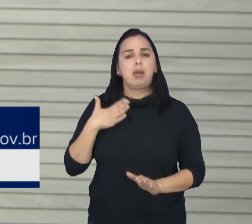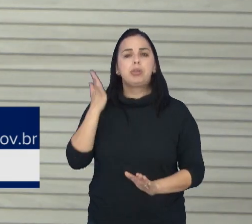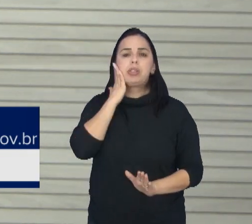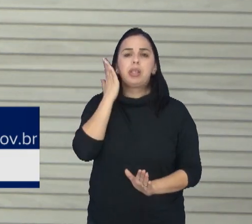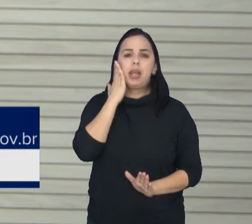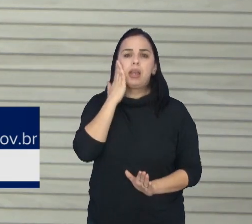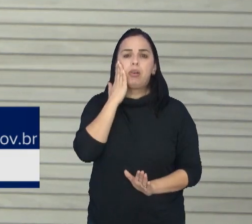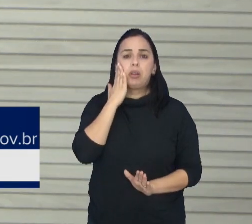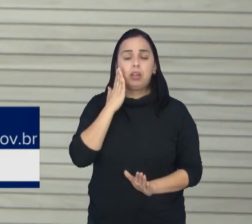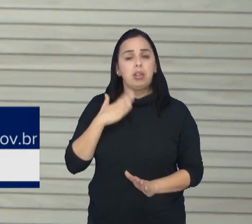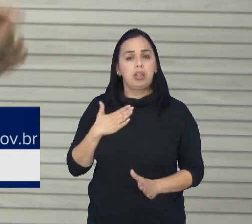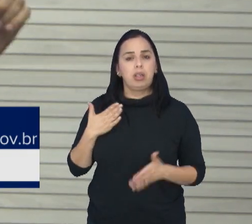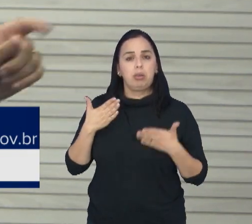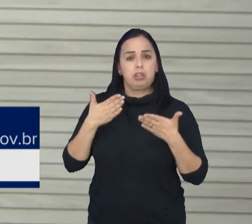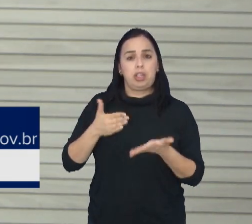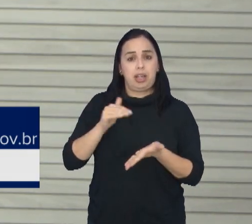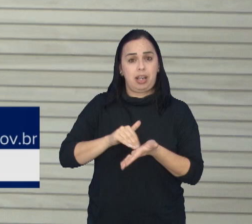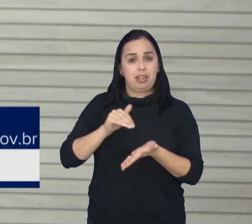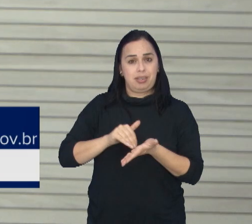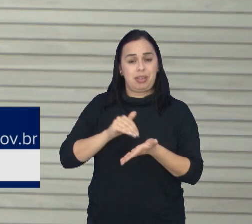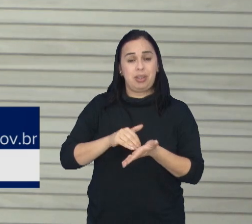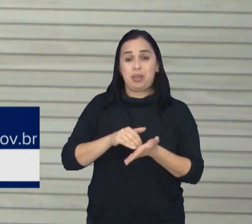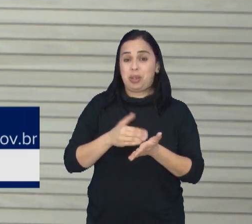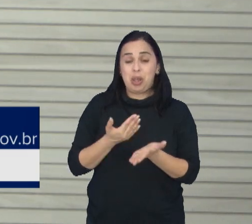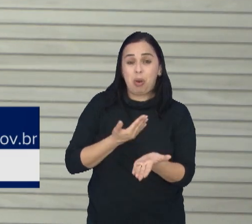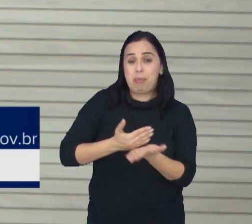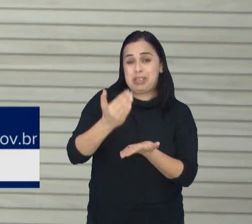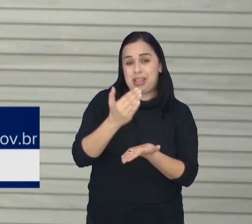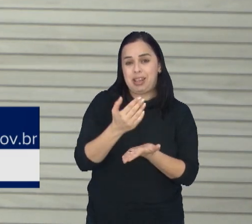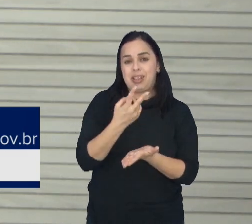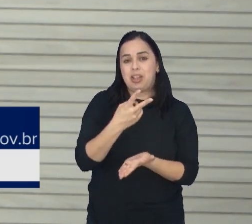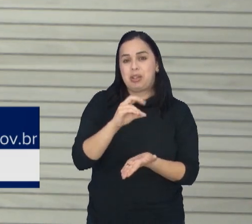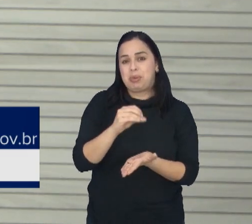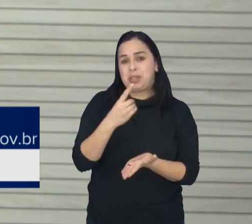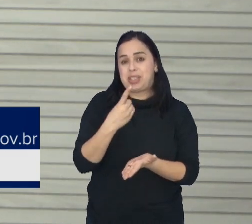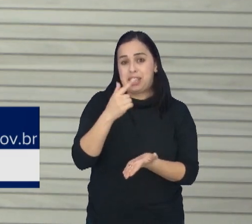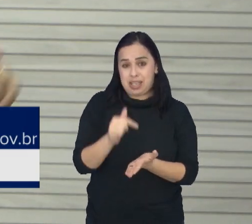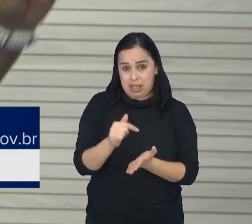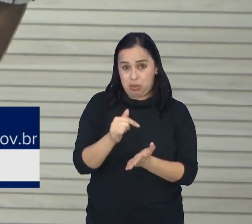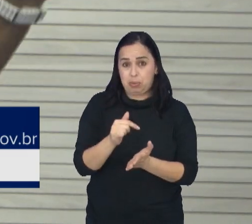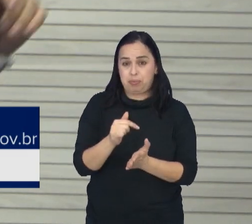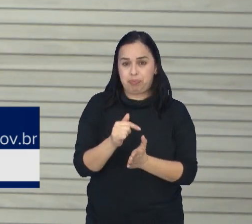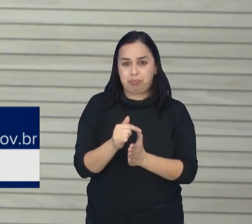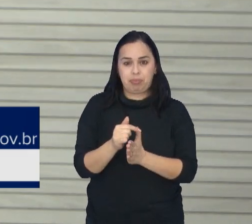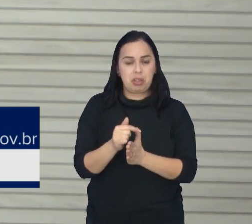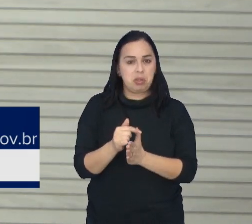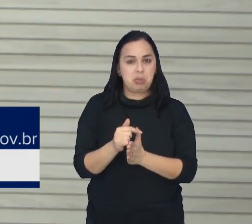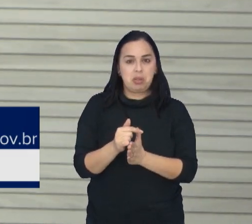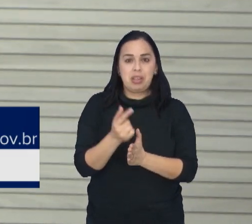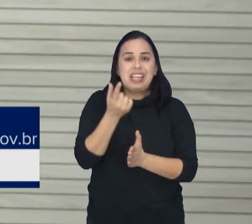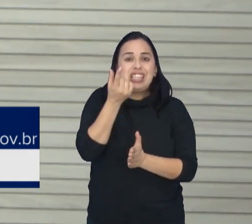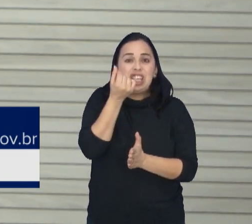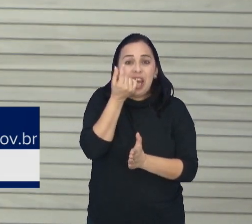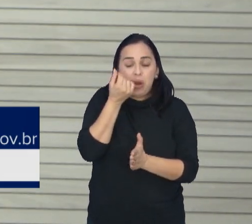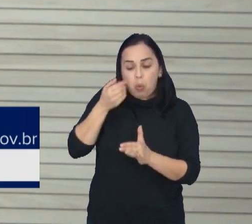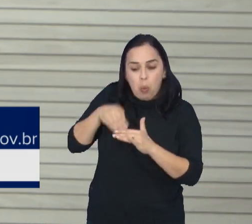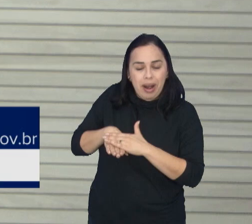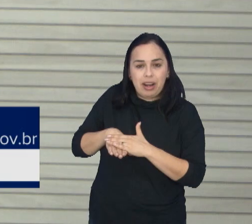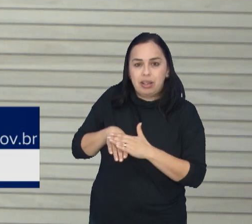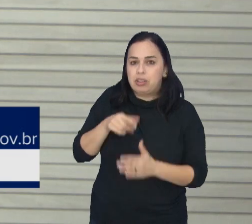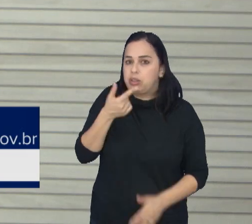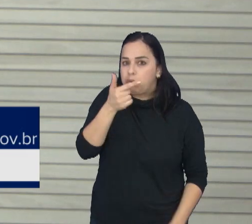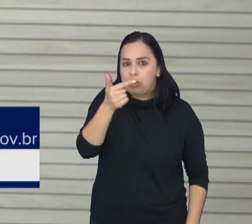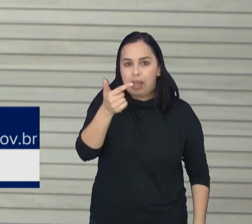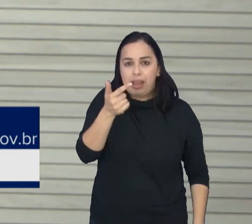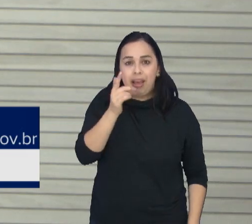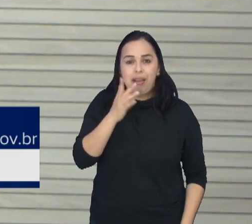direção na Secretaria de Educação a partir de 2017, logo depois desse governo, e não se tinha dinheiro sequer para comprar papel